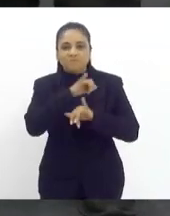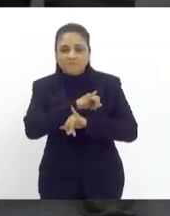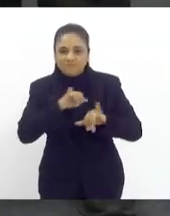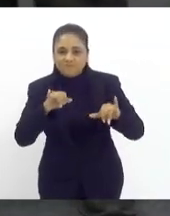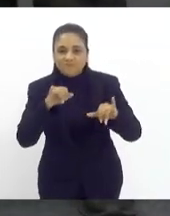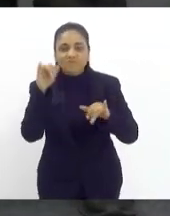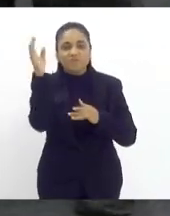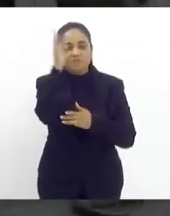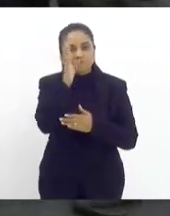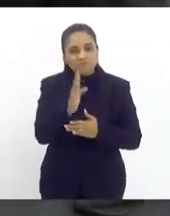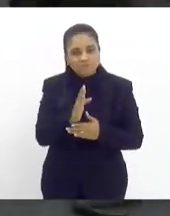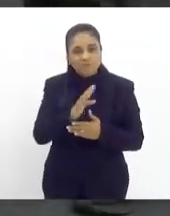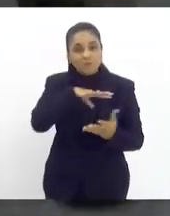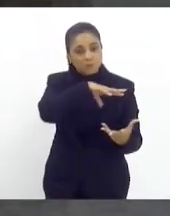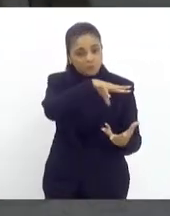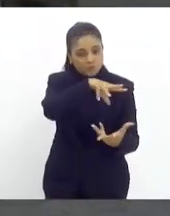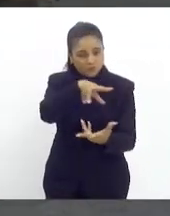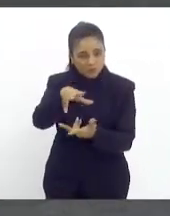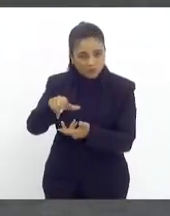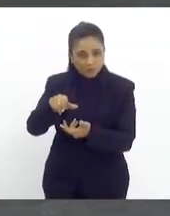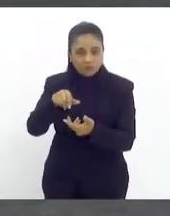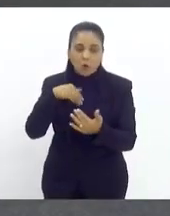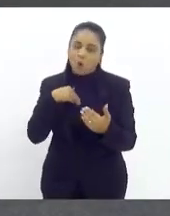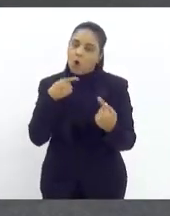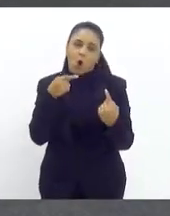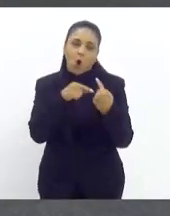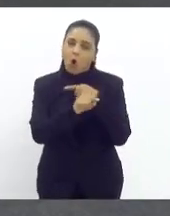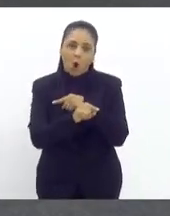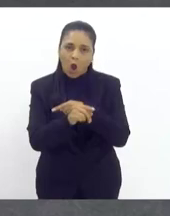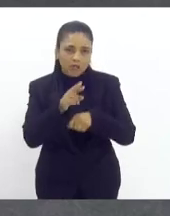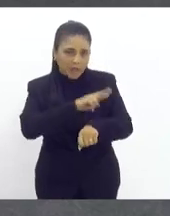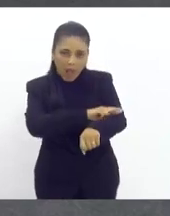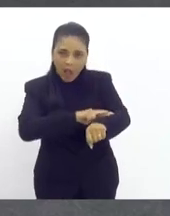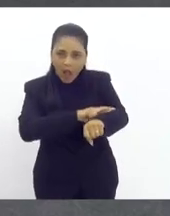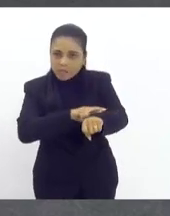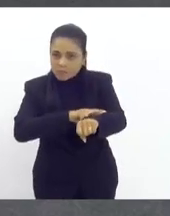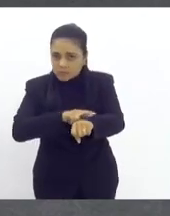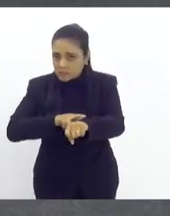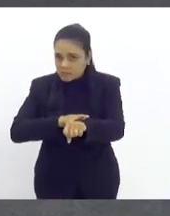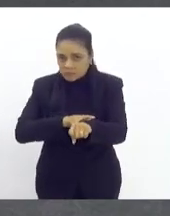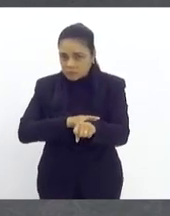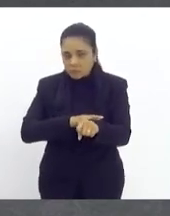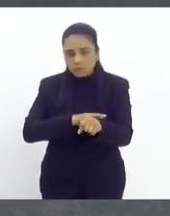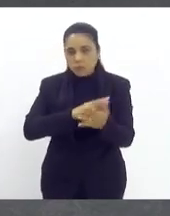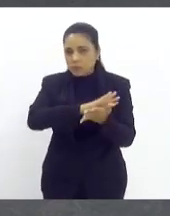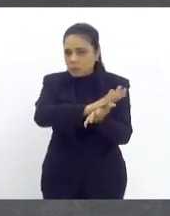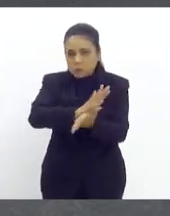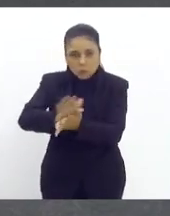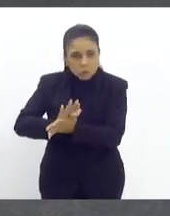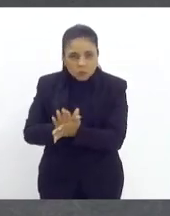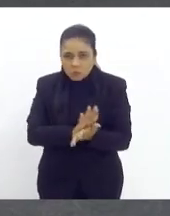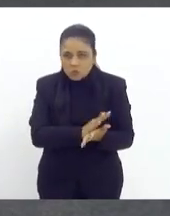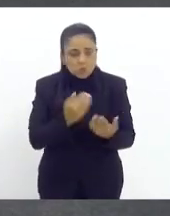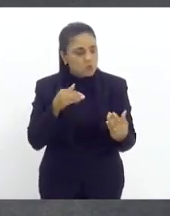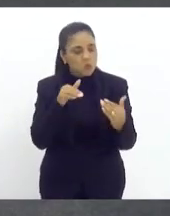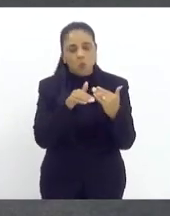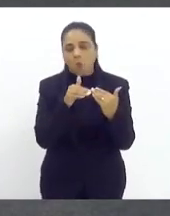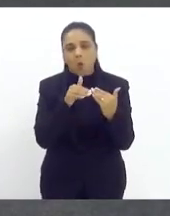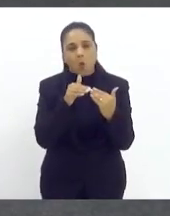para o Brasil e para o mundo que a gente não concorda com nenhuma forma de racismo nenhuma única forma de racismo